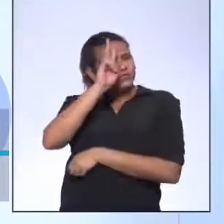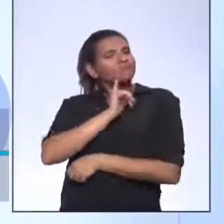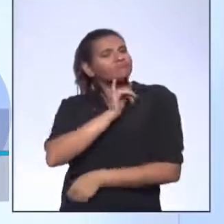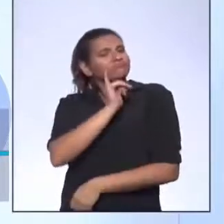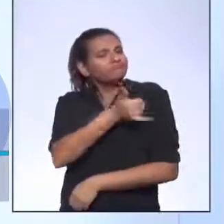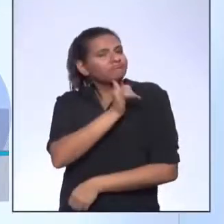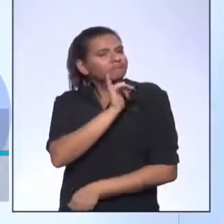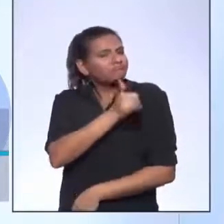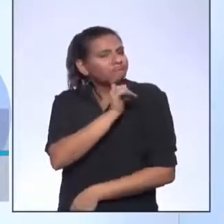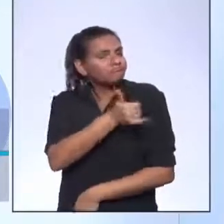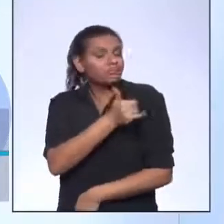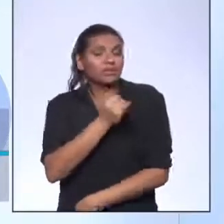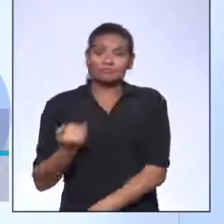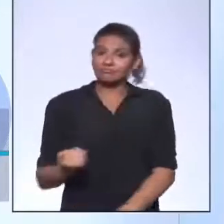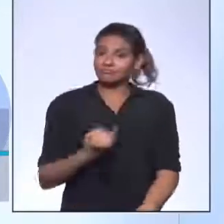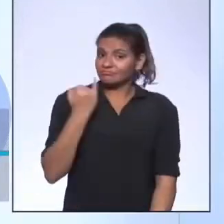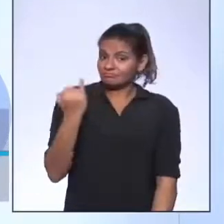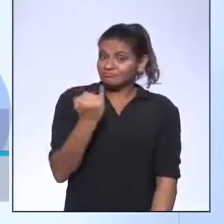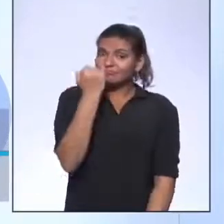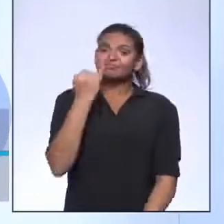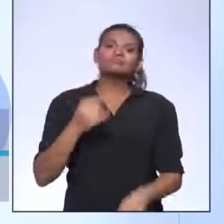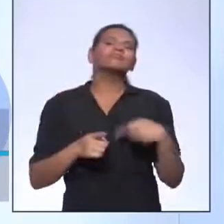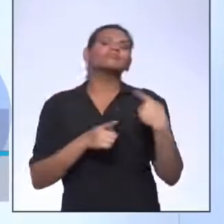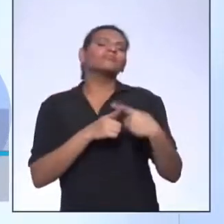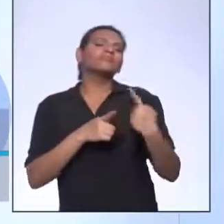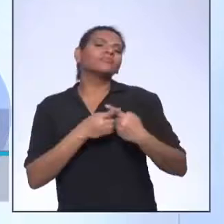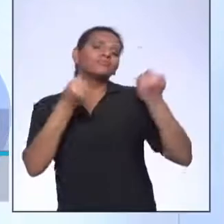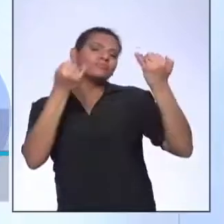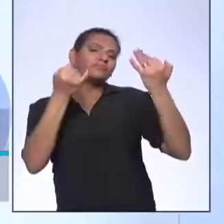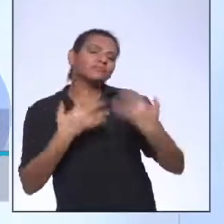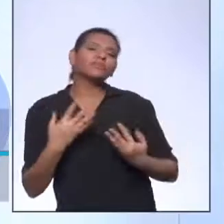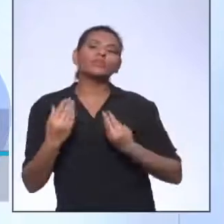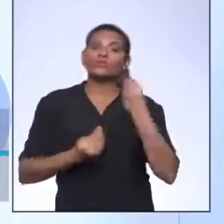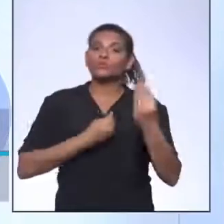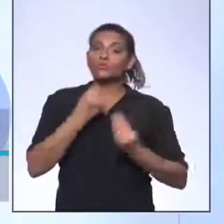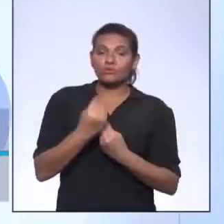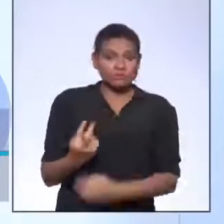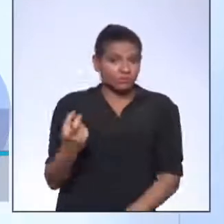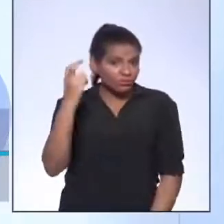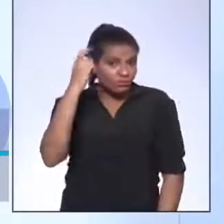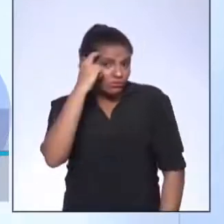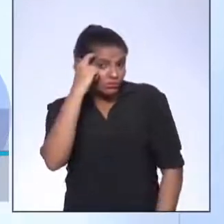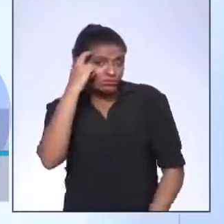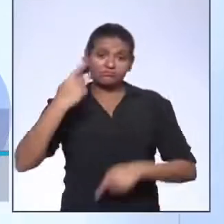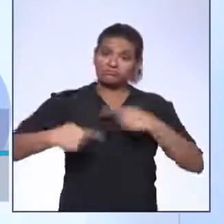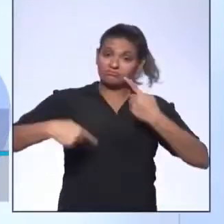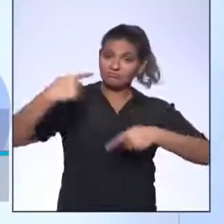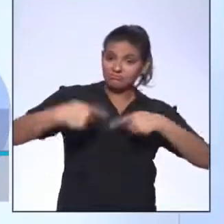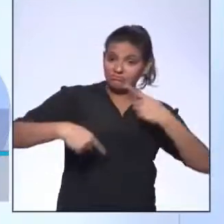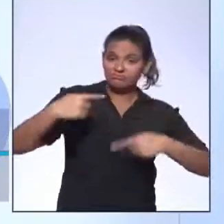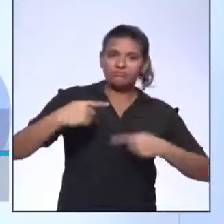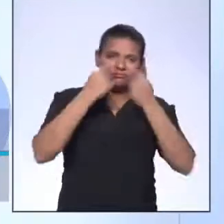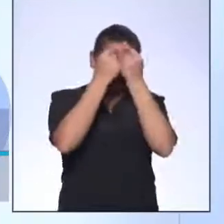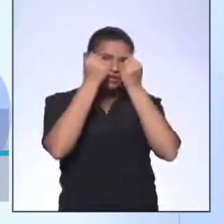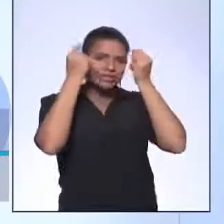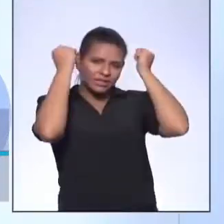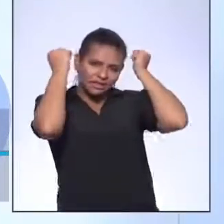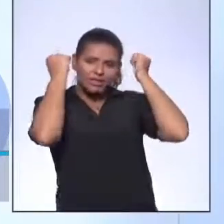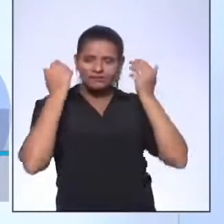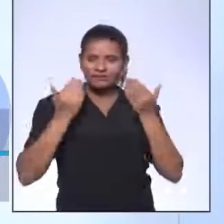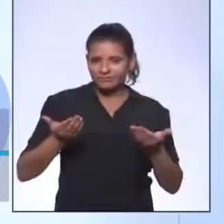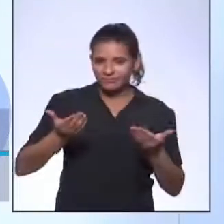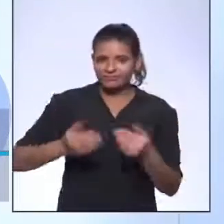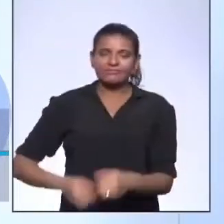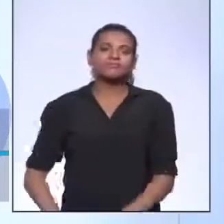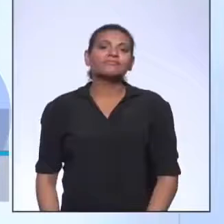são importantes, porque elas moldam aí toda a cultura, a política, a forma como os gregos eram. Bom, todas